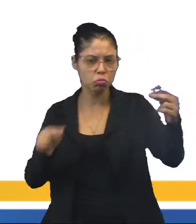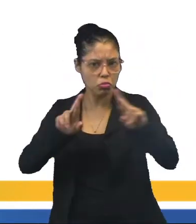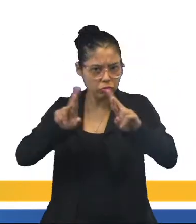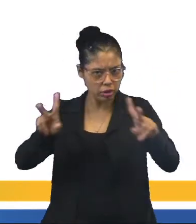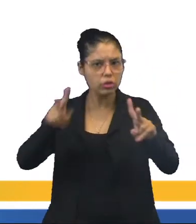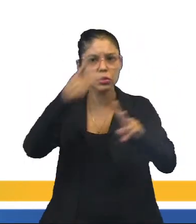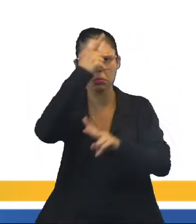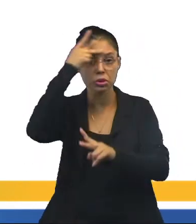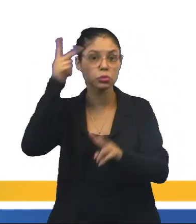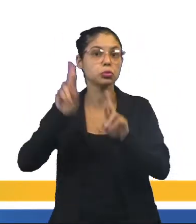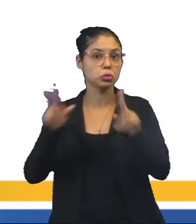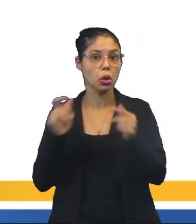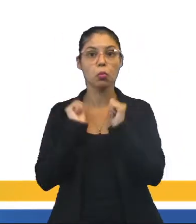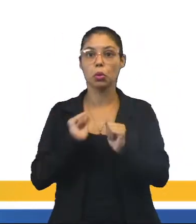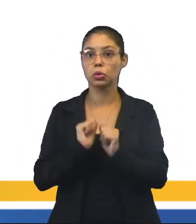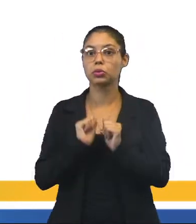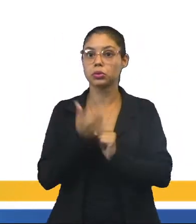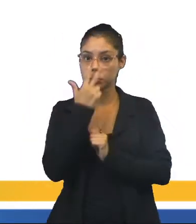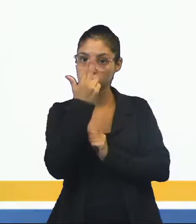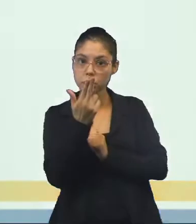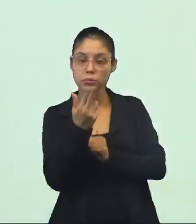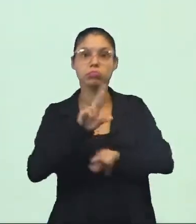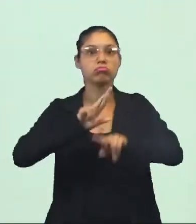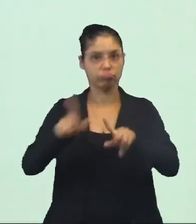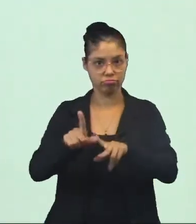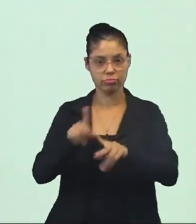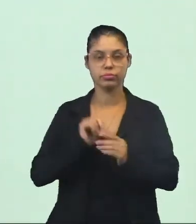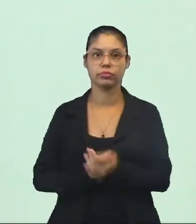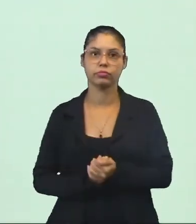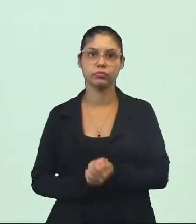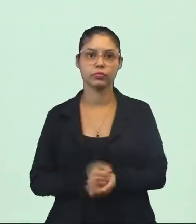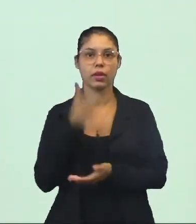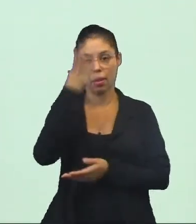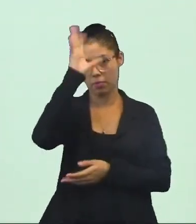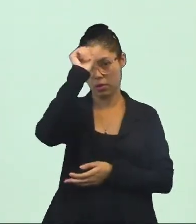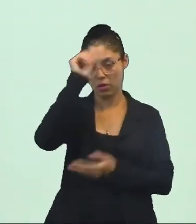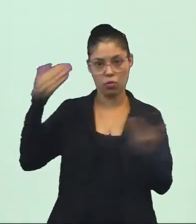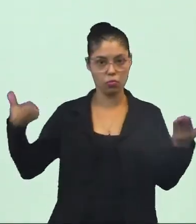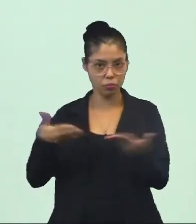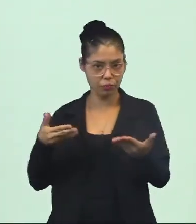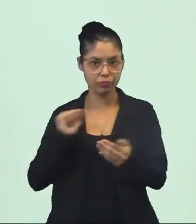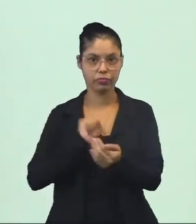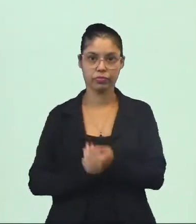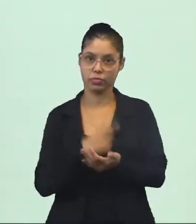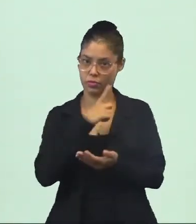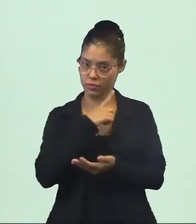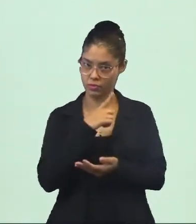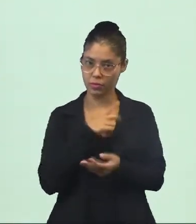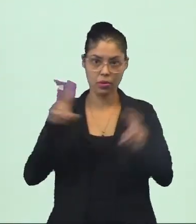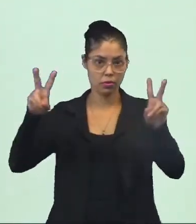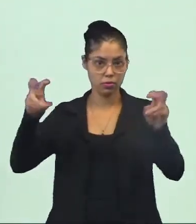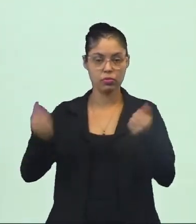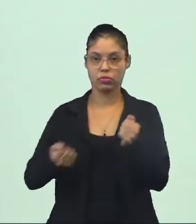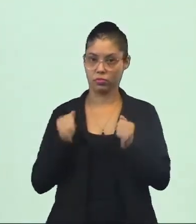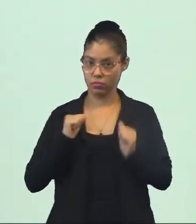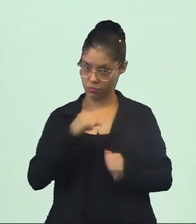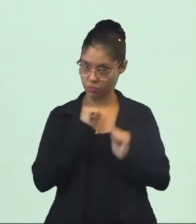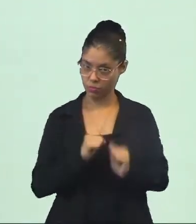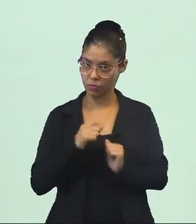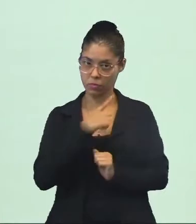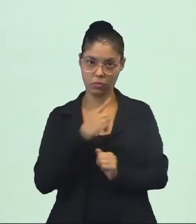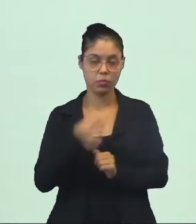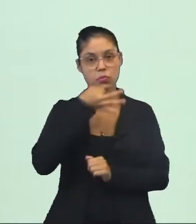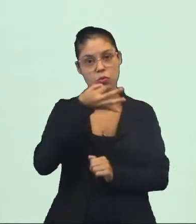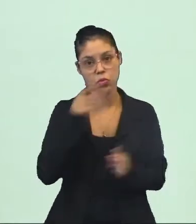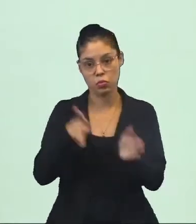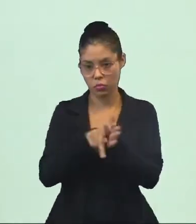podem parecer bem contraditórias. Então, a gente vai aprender hoje que um determinado assunto ele gera diversas